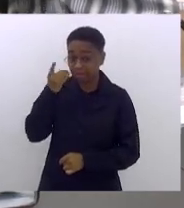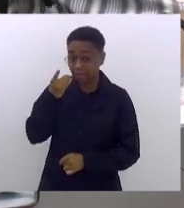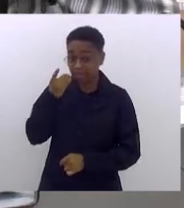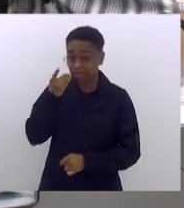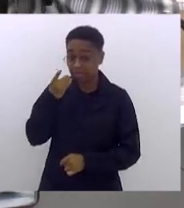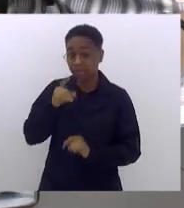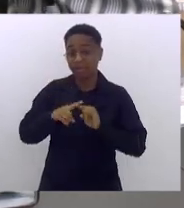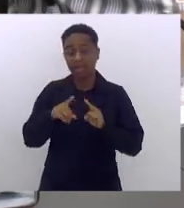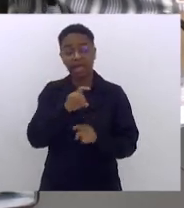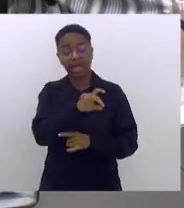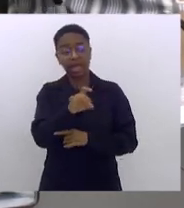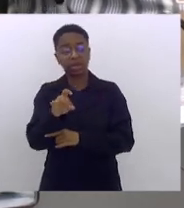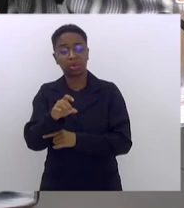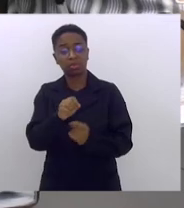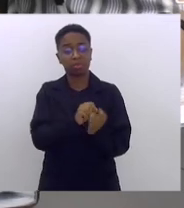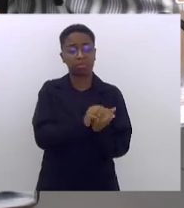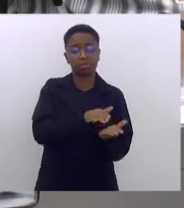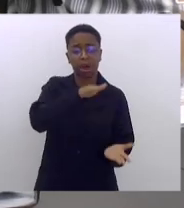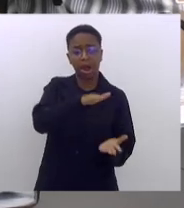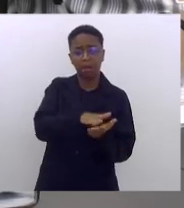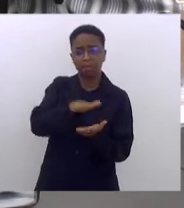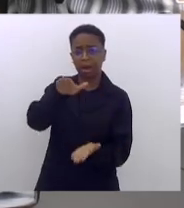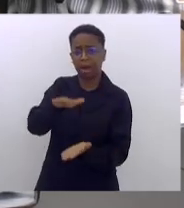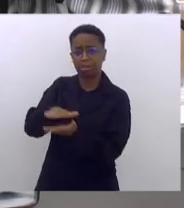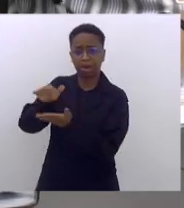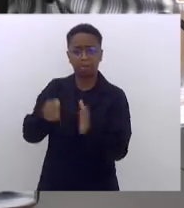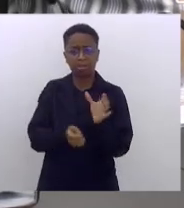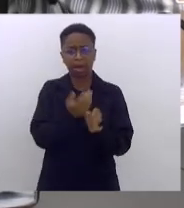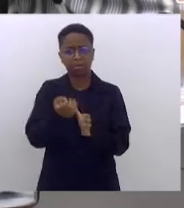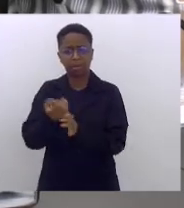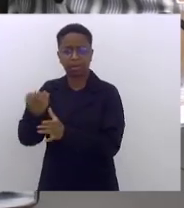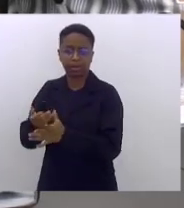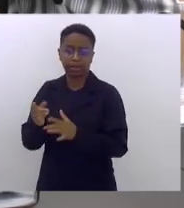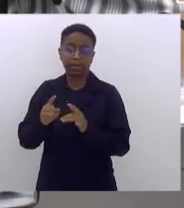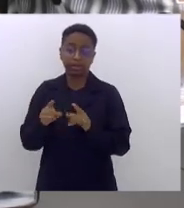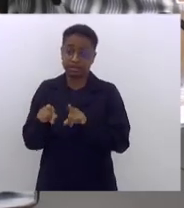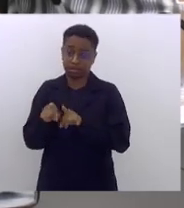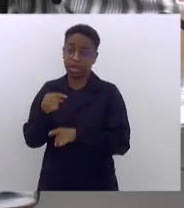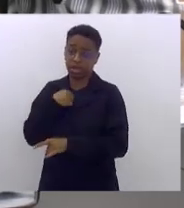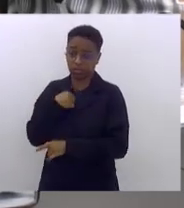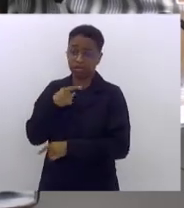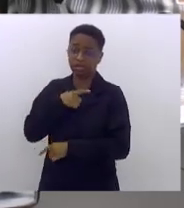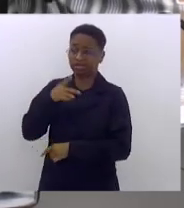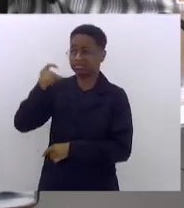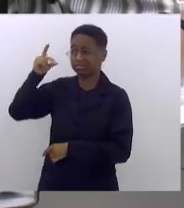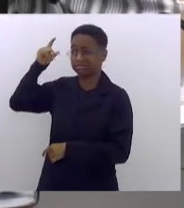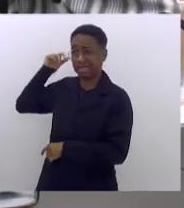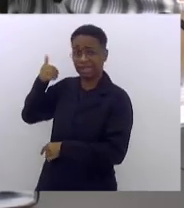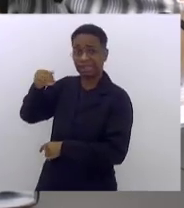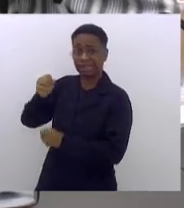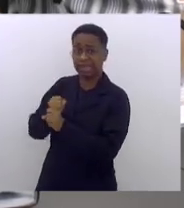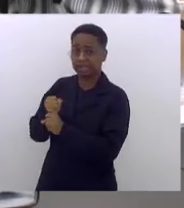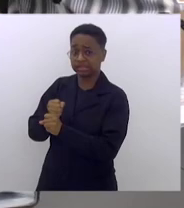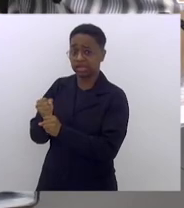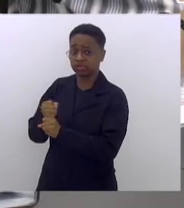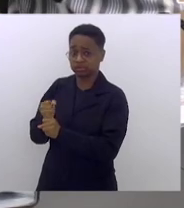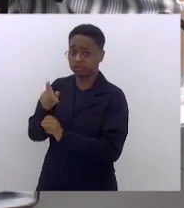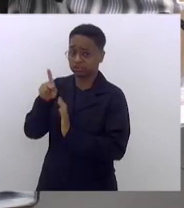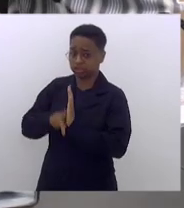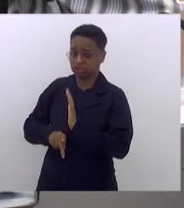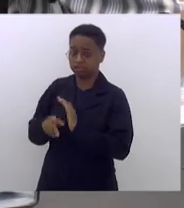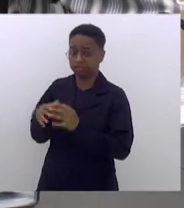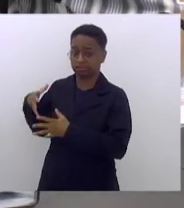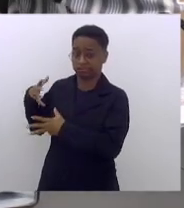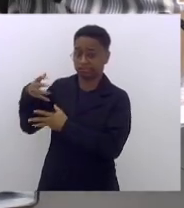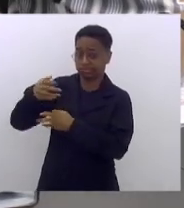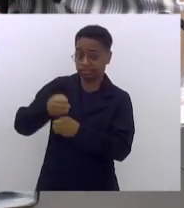produz uma pilha de projetos, sem contar pessoas como eu, que ainda tem os projetos de 10 anos atrás. Então, mesmo